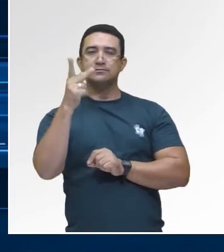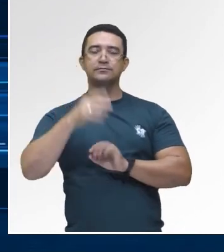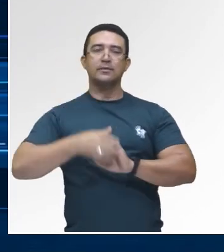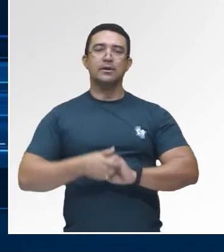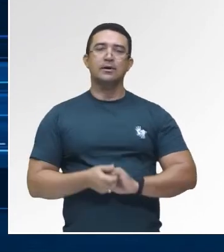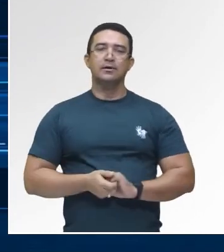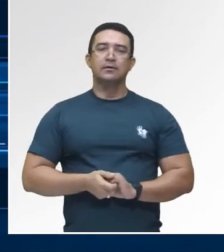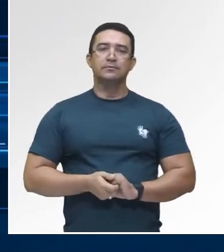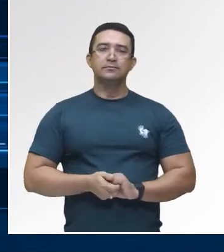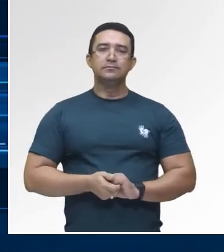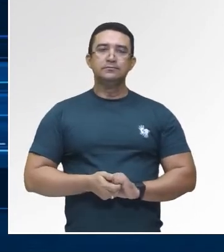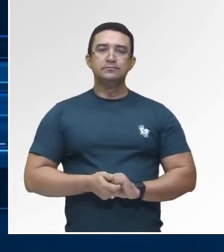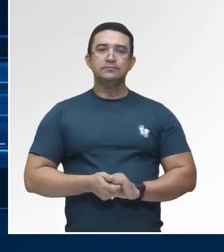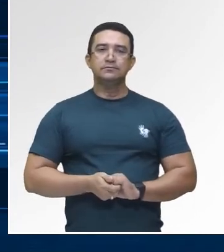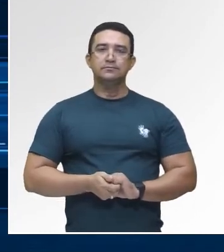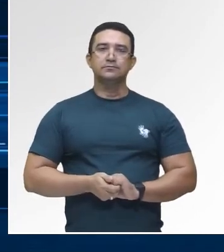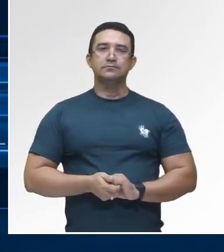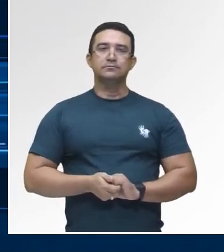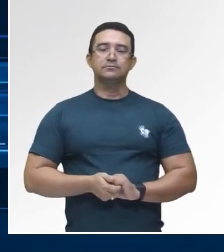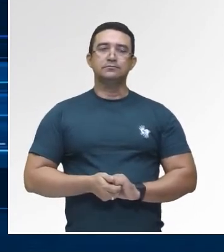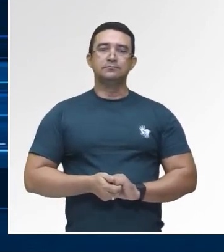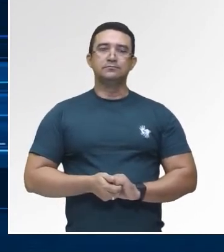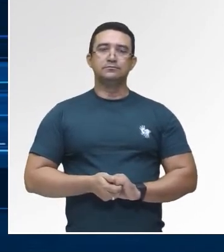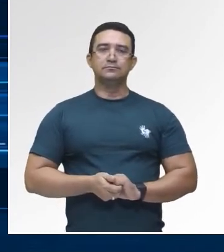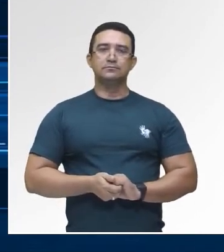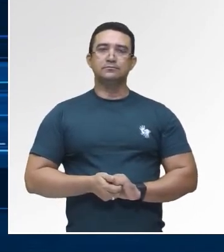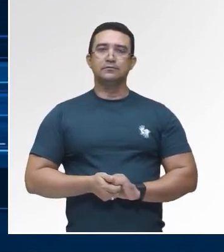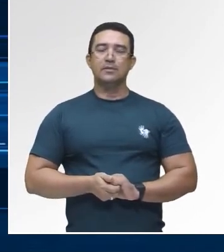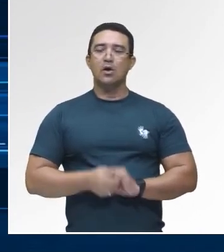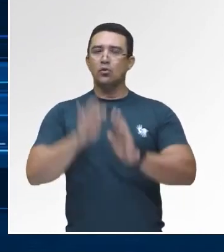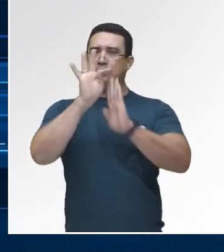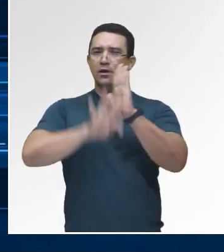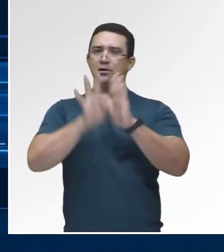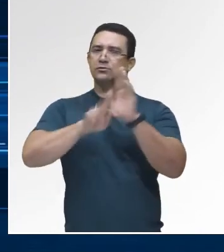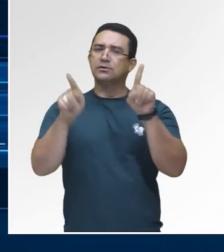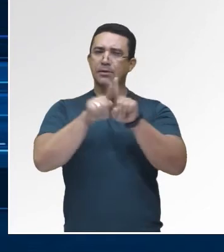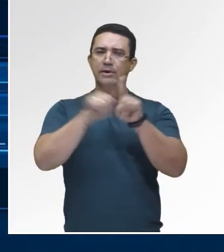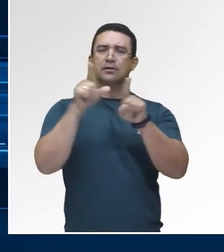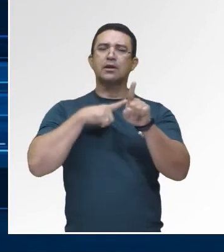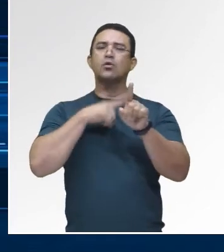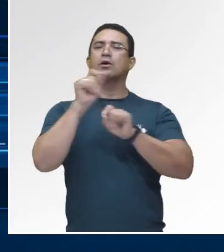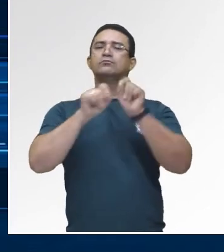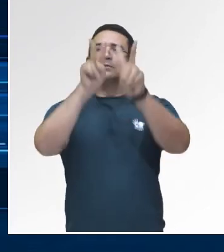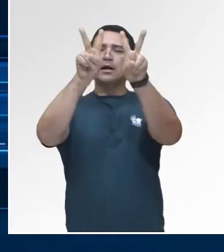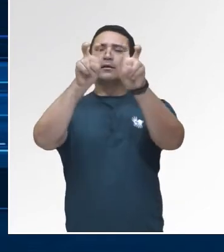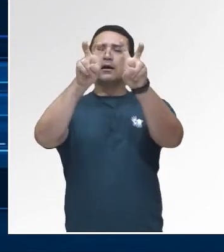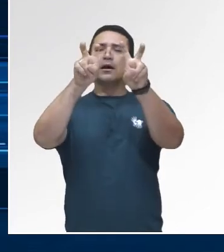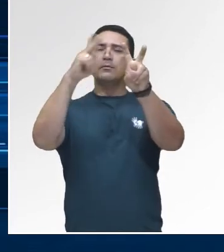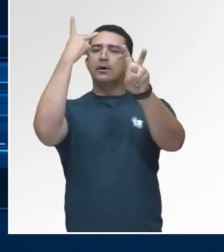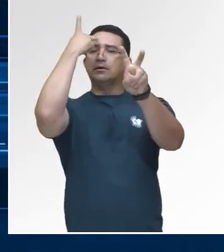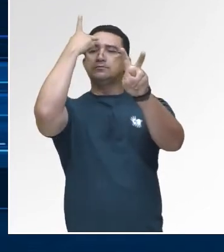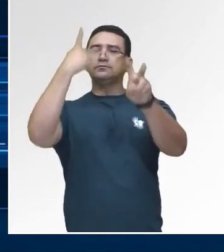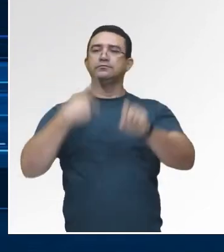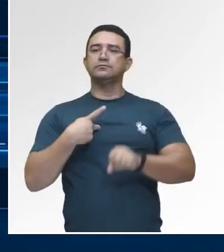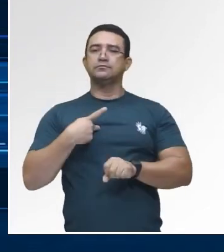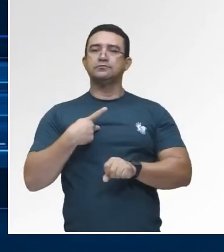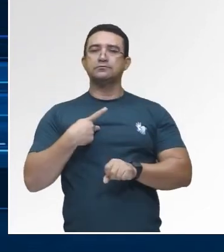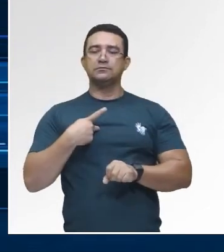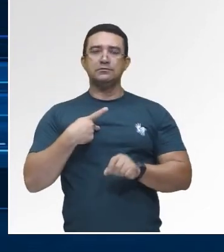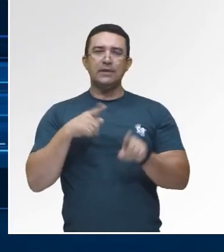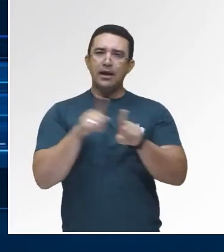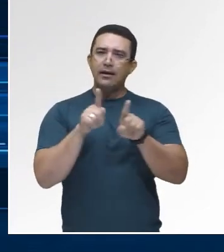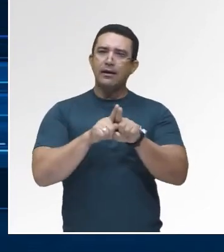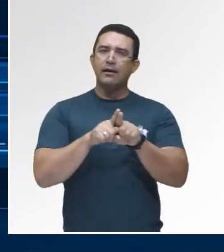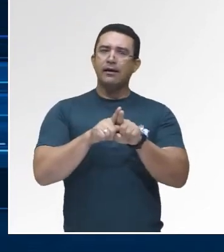Muito bem. Temos o quê no texto? Individualismo. Até pelas emoções,